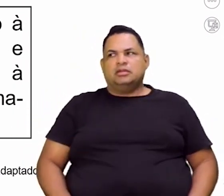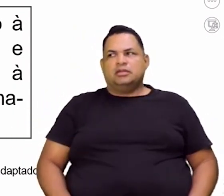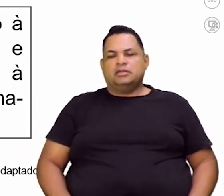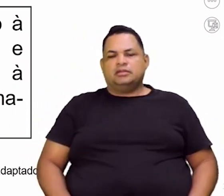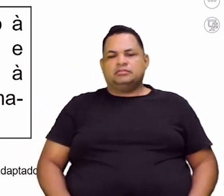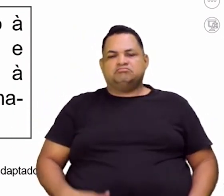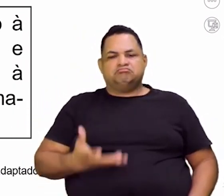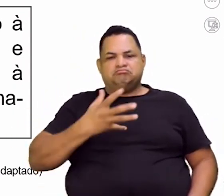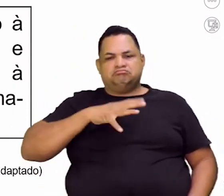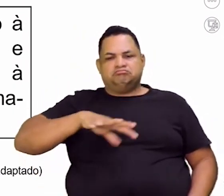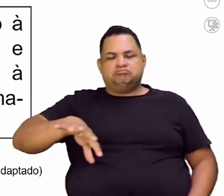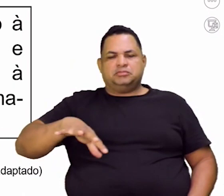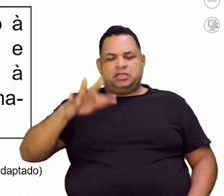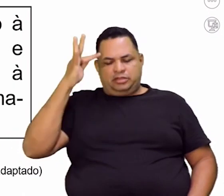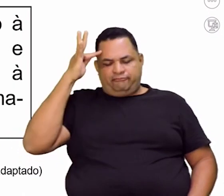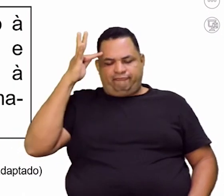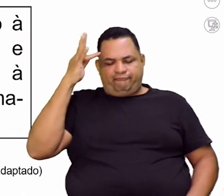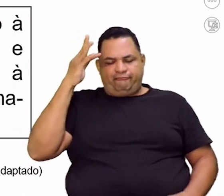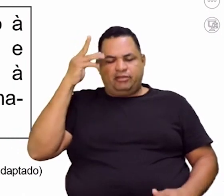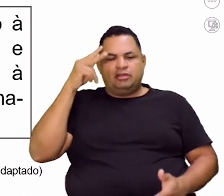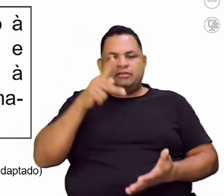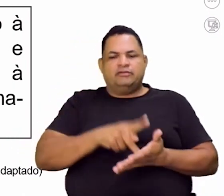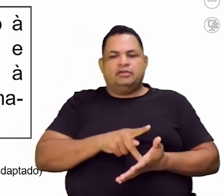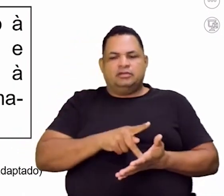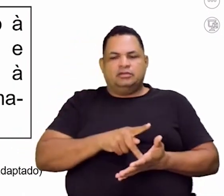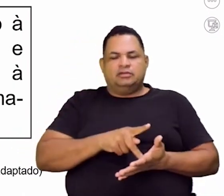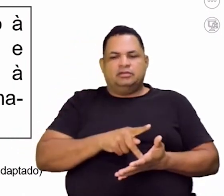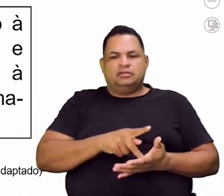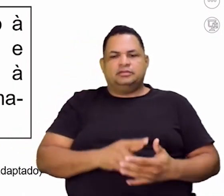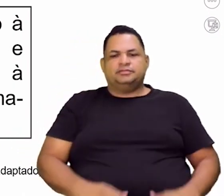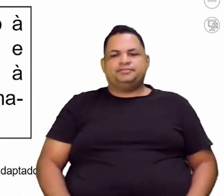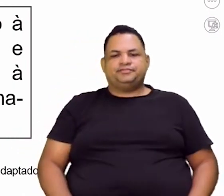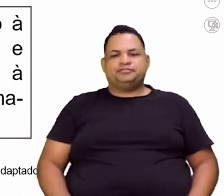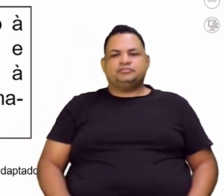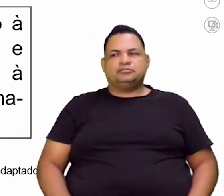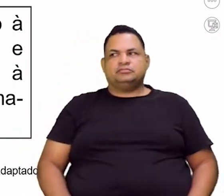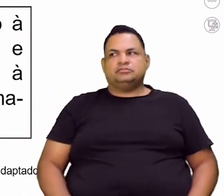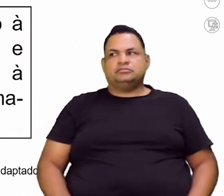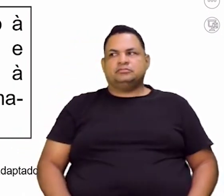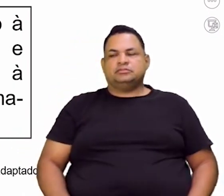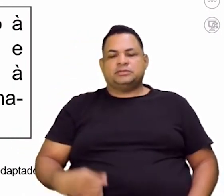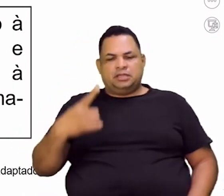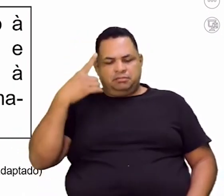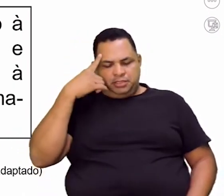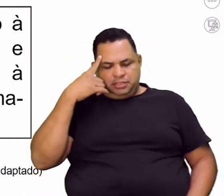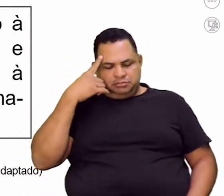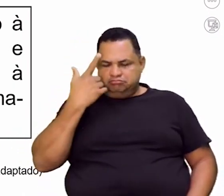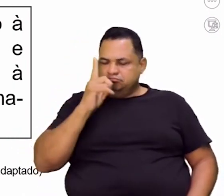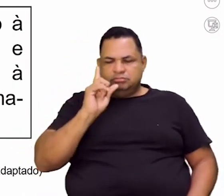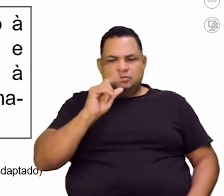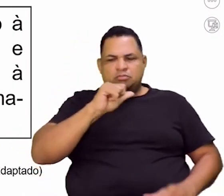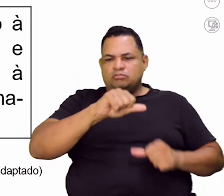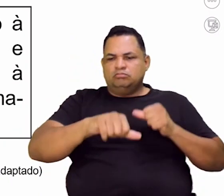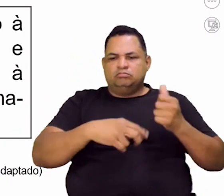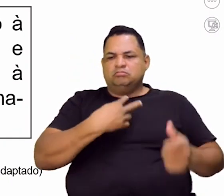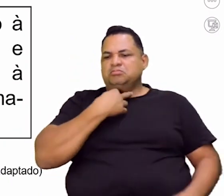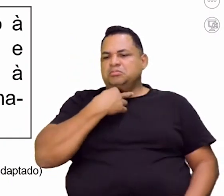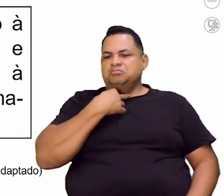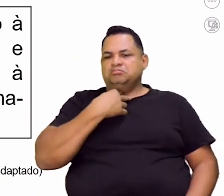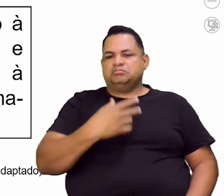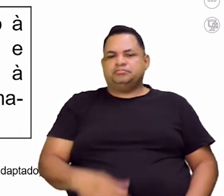Tá aqui, ó, movido para questões da fé da época. Dogma, né? Eu penso assim, não muda.